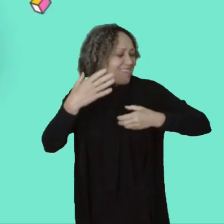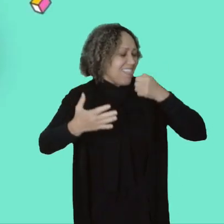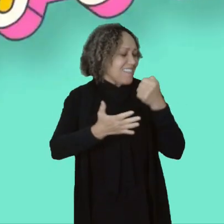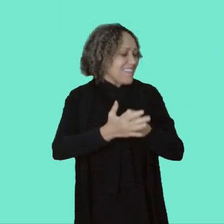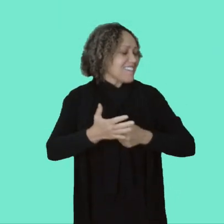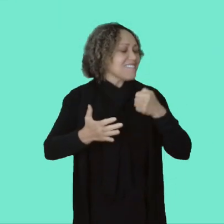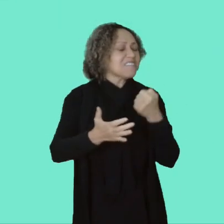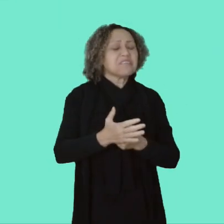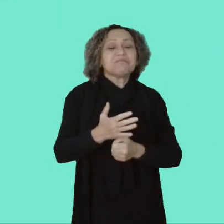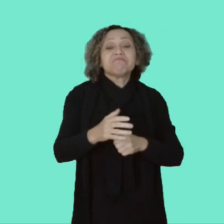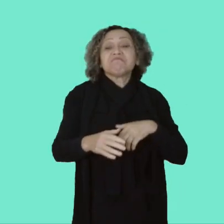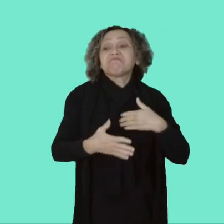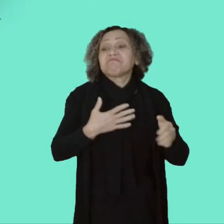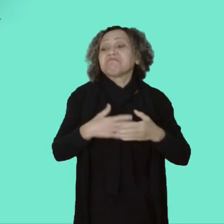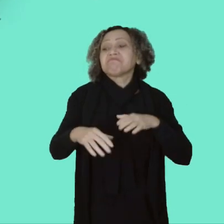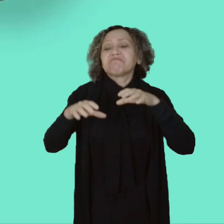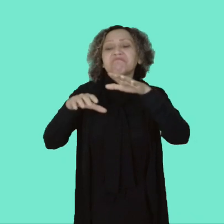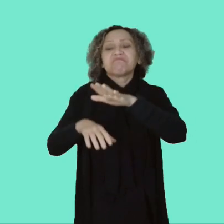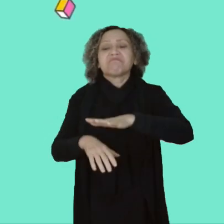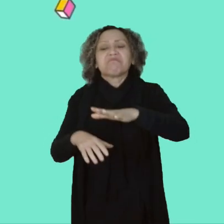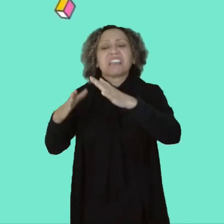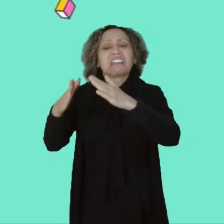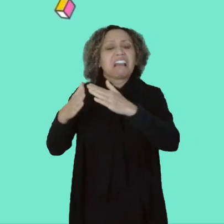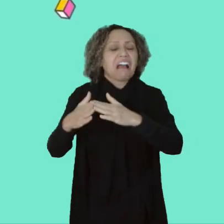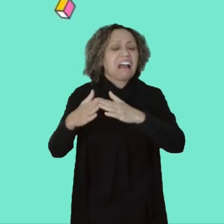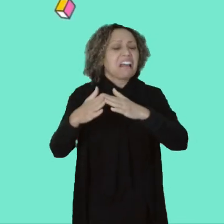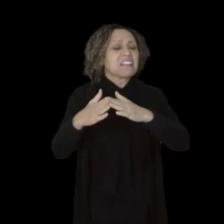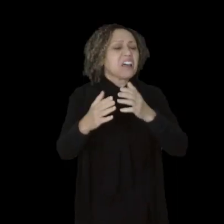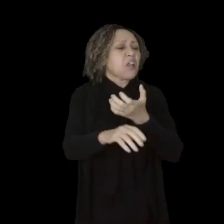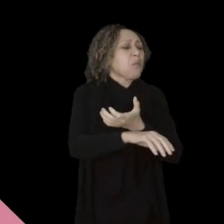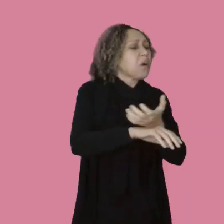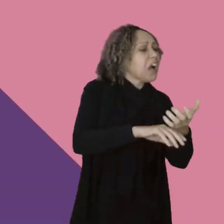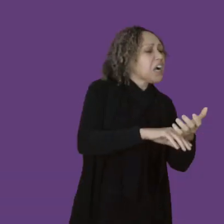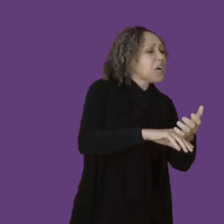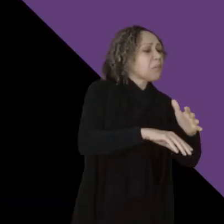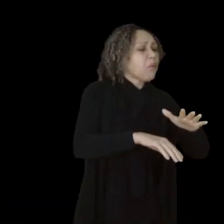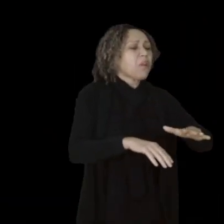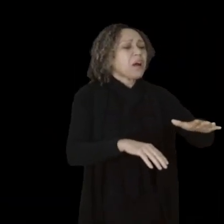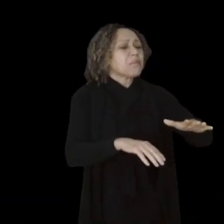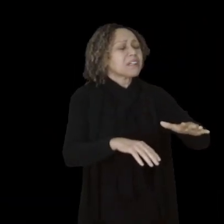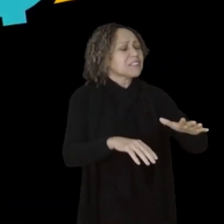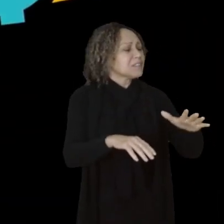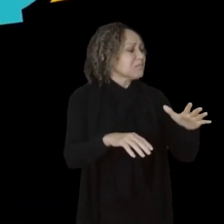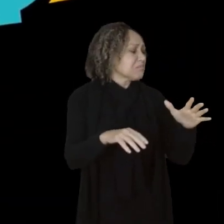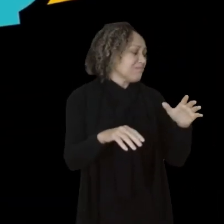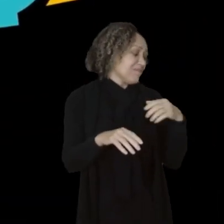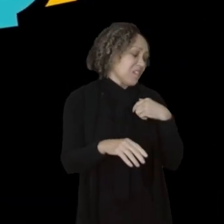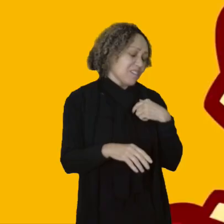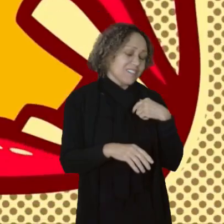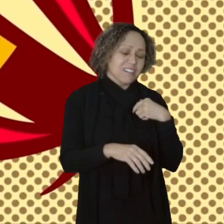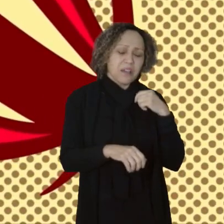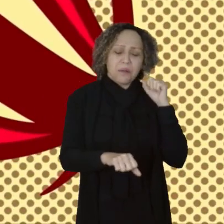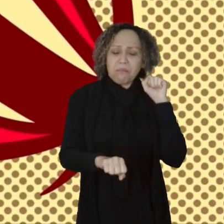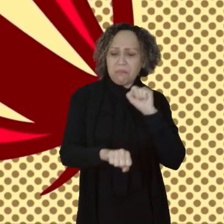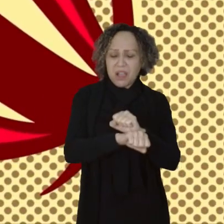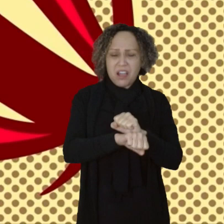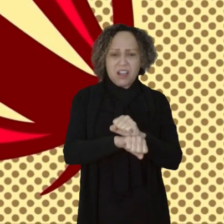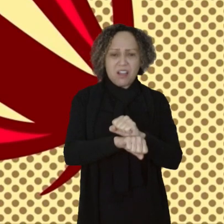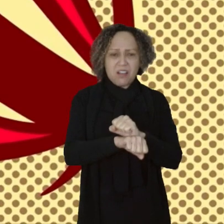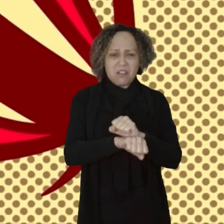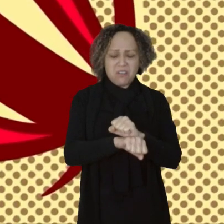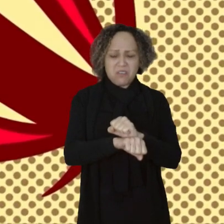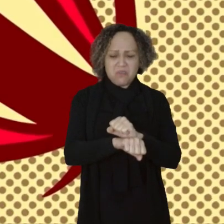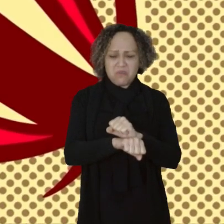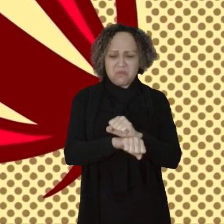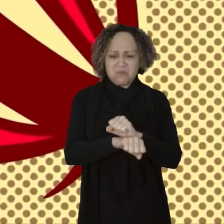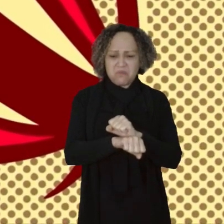Seja em casa, no campo, na rua ou na praça. Chega de mordaça,